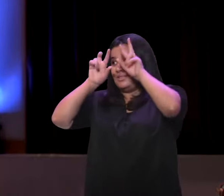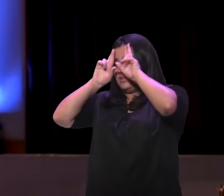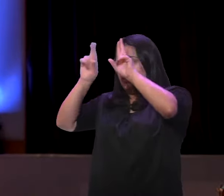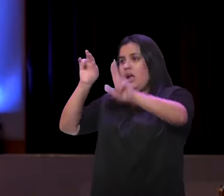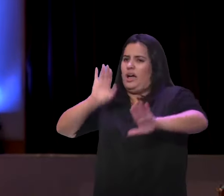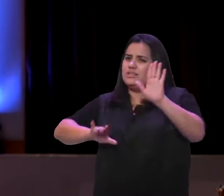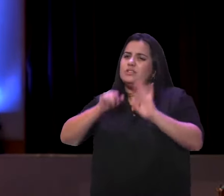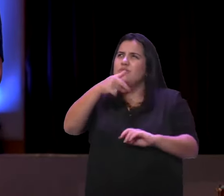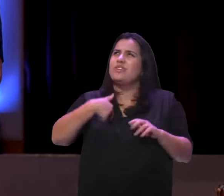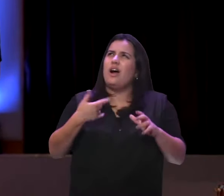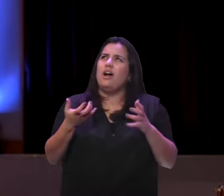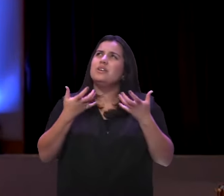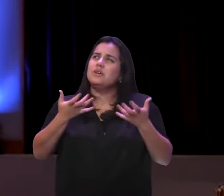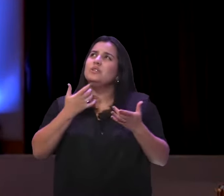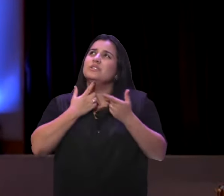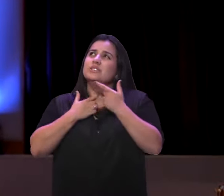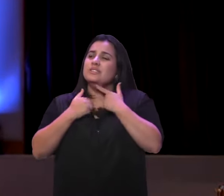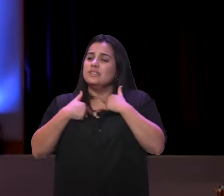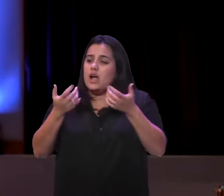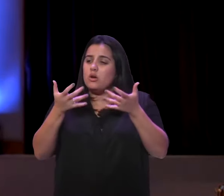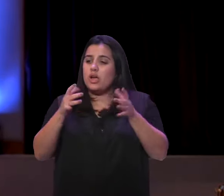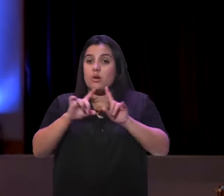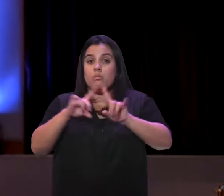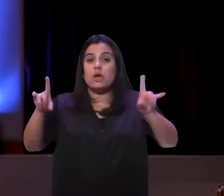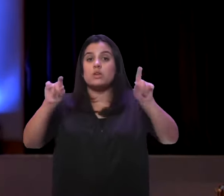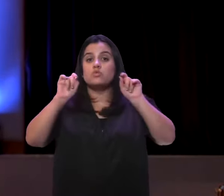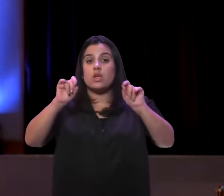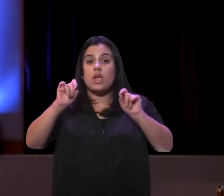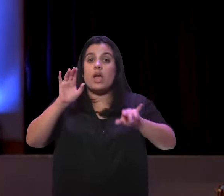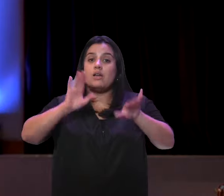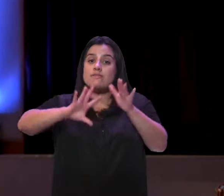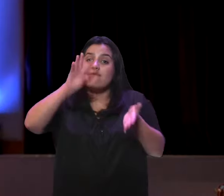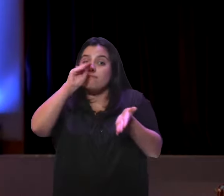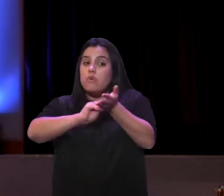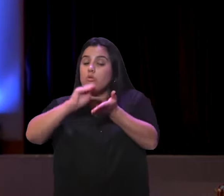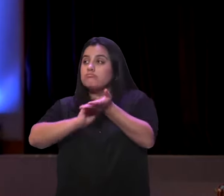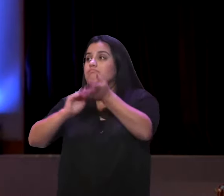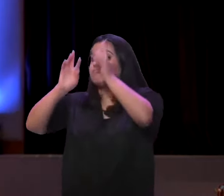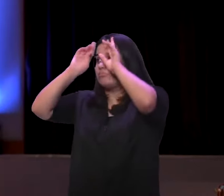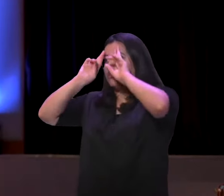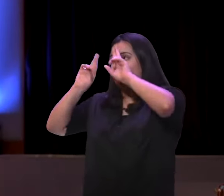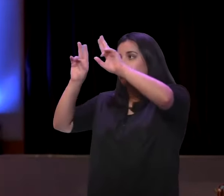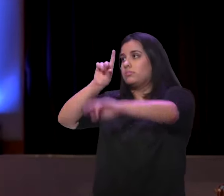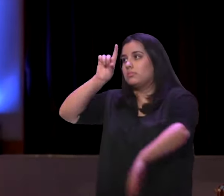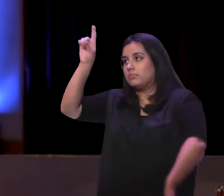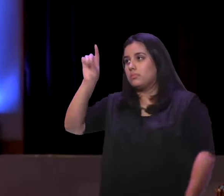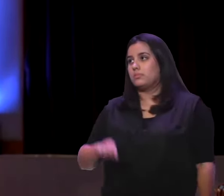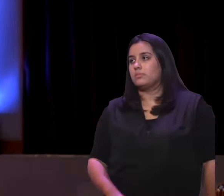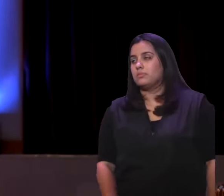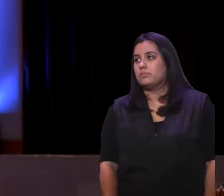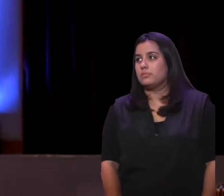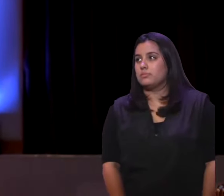buscar a Deus, mas você não recebe a bênção de Deus por não respeitar a presença de Deus.